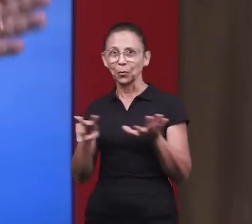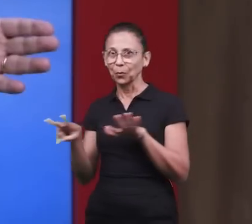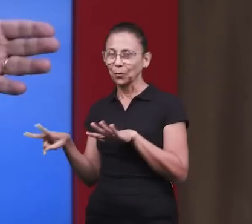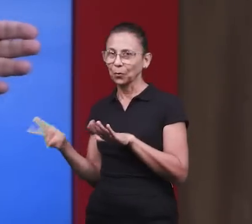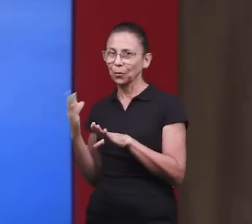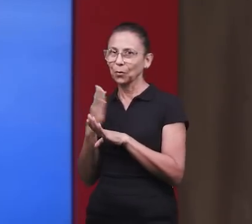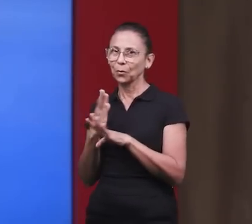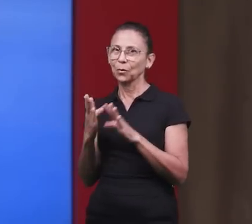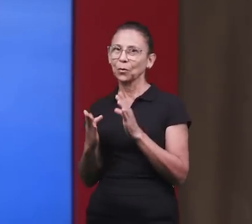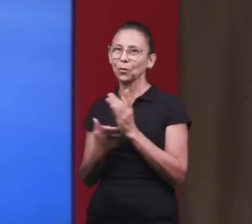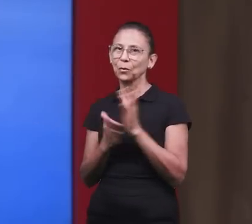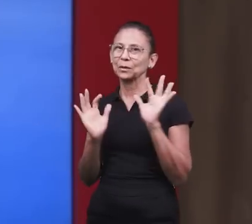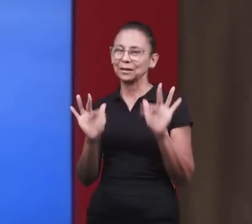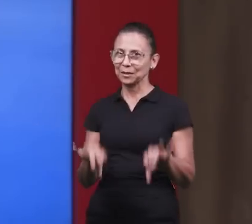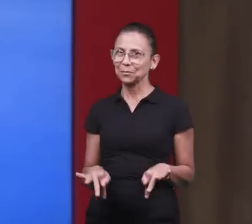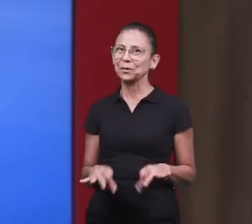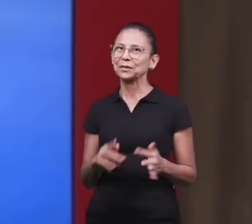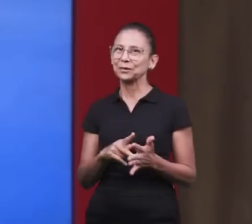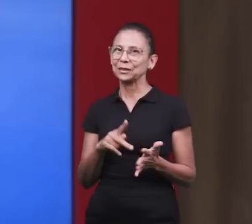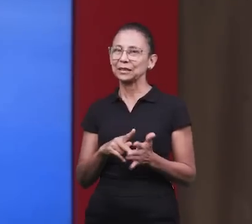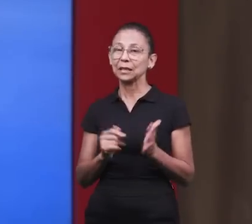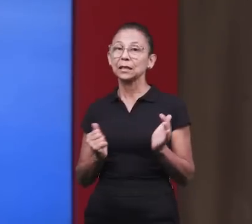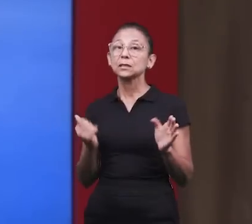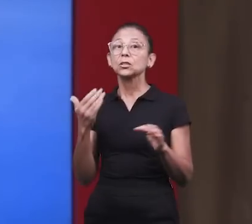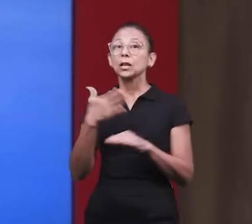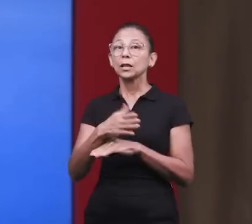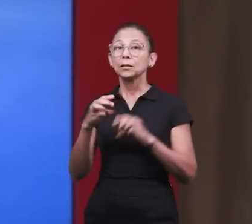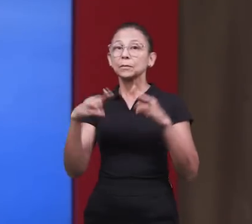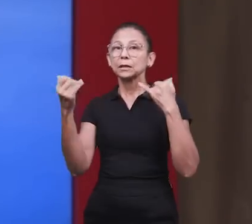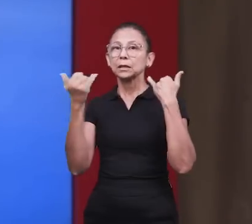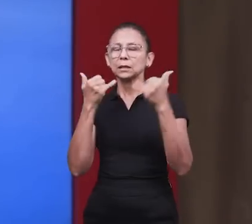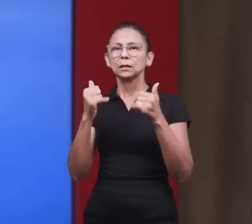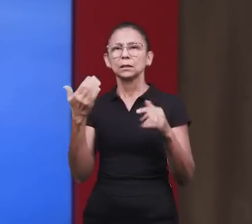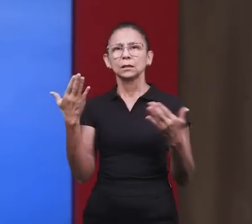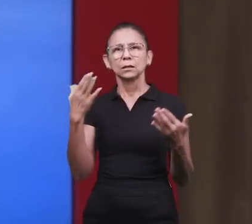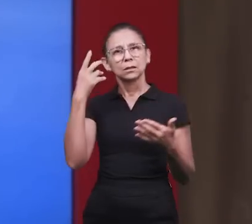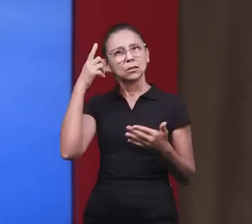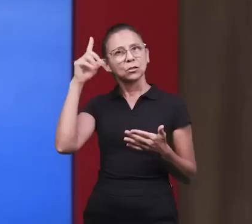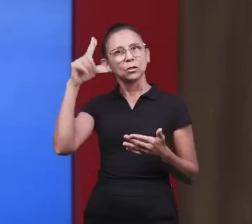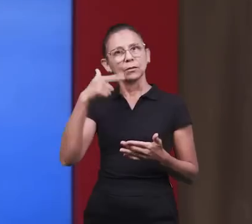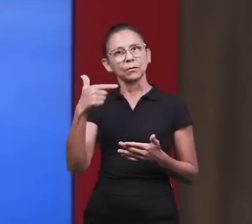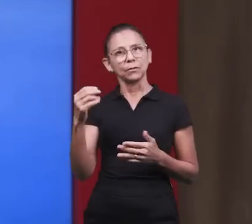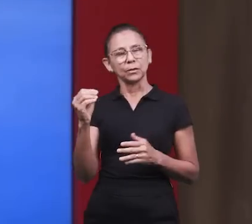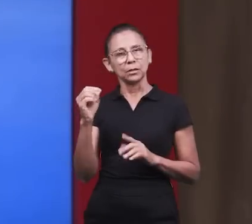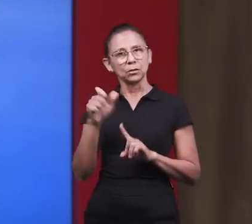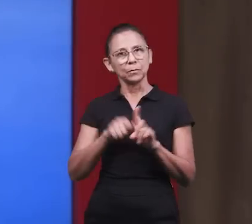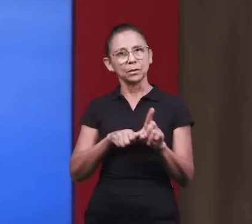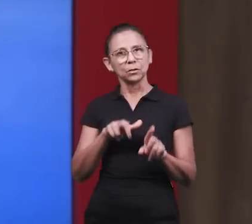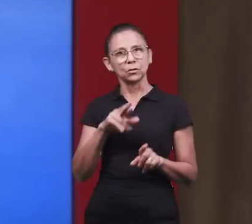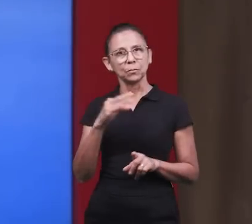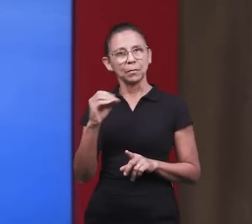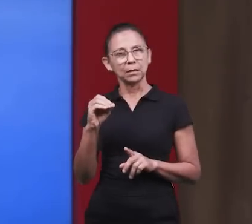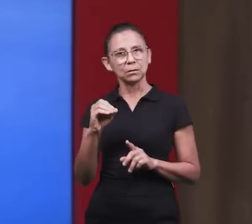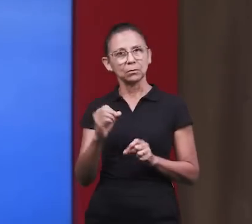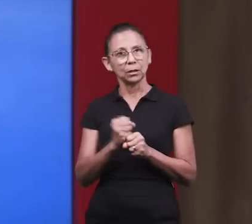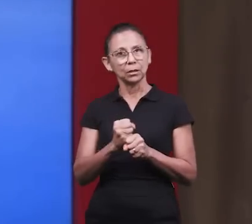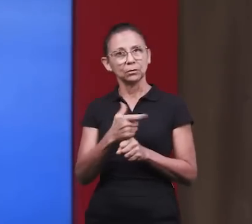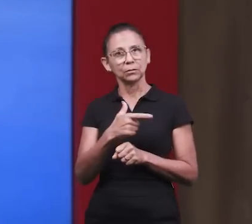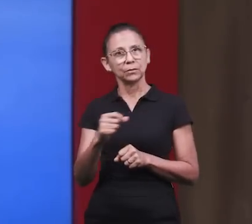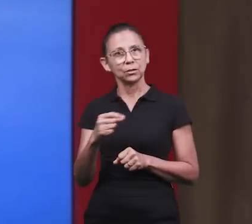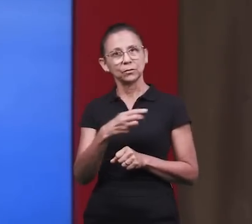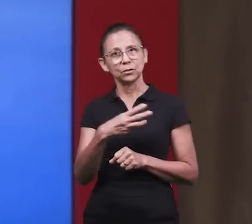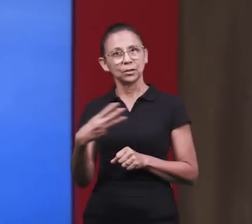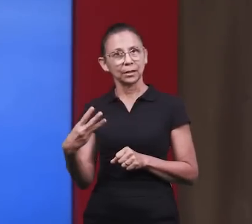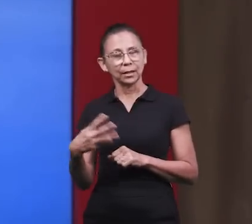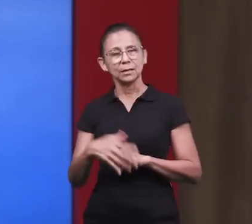terminou o culto, né? E já entra logo aqui o Manaim News. Hoje é dia 20 de março de 2023 e a partir de agora vamos compartilhar com